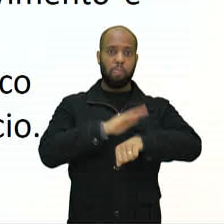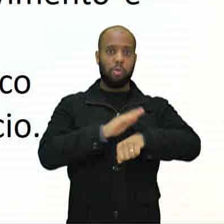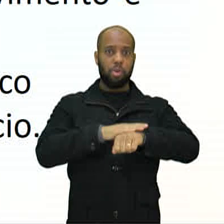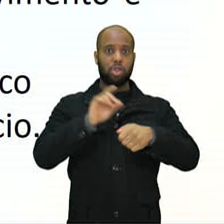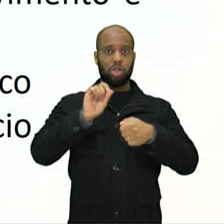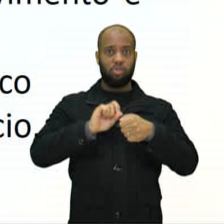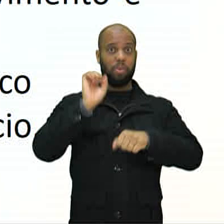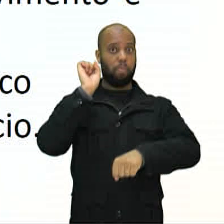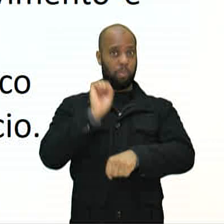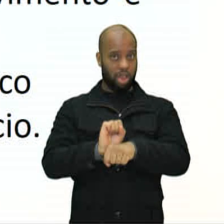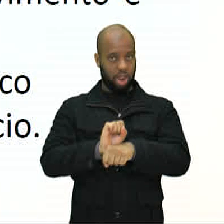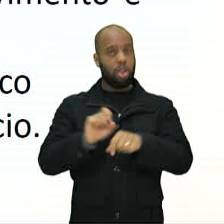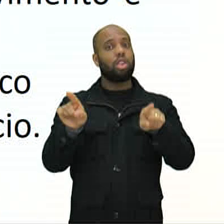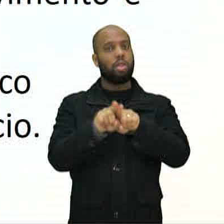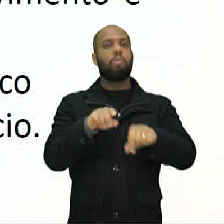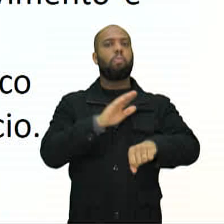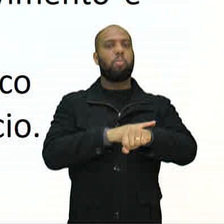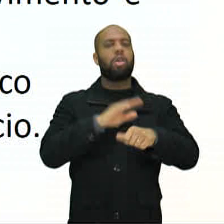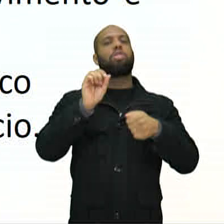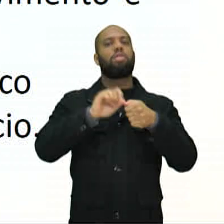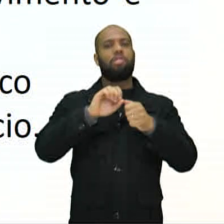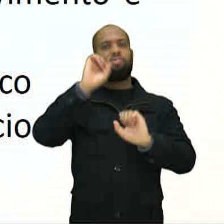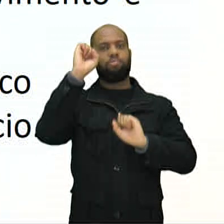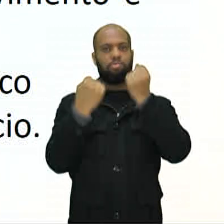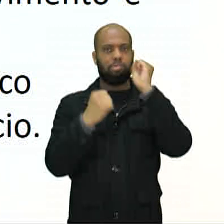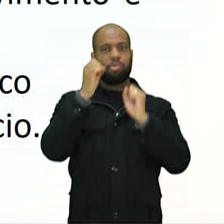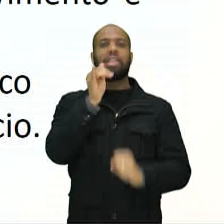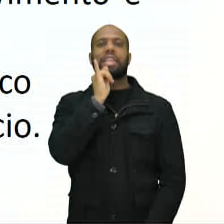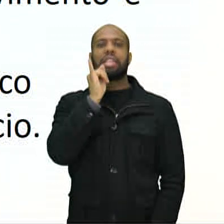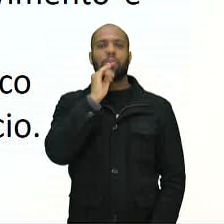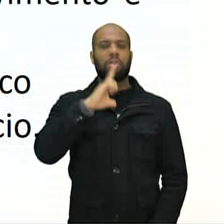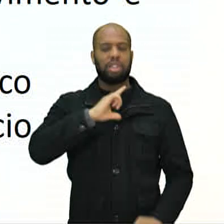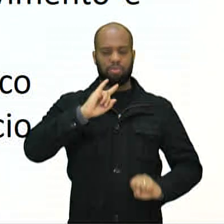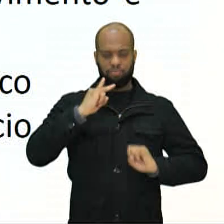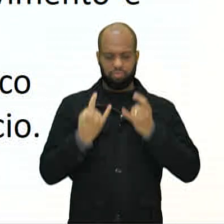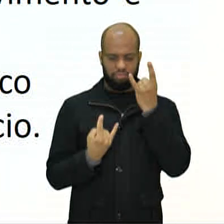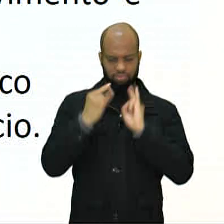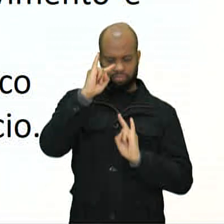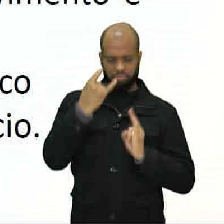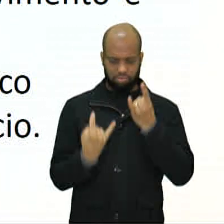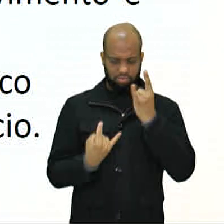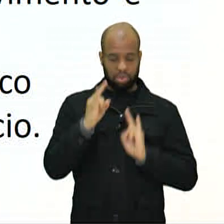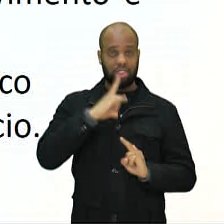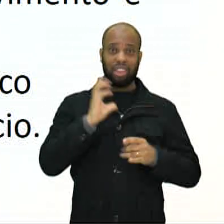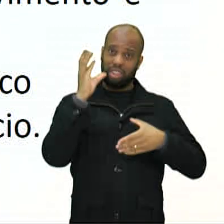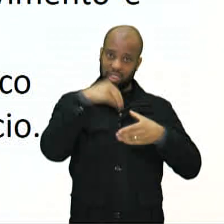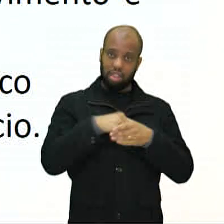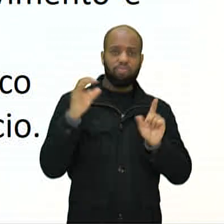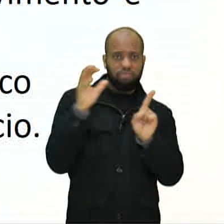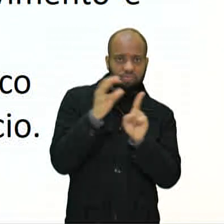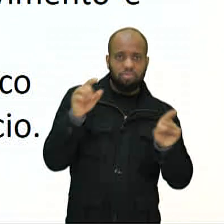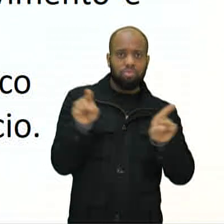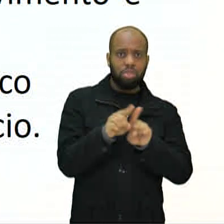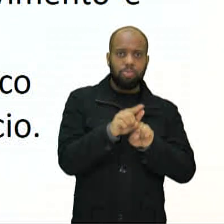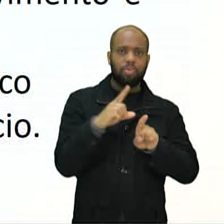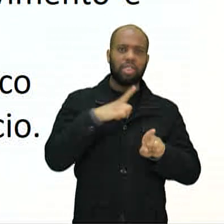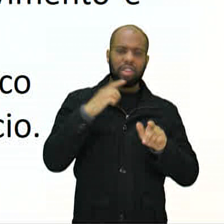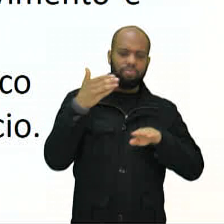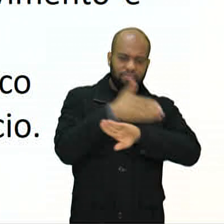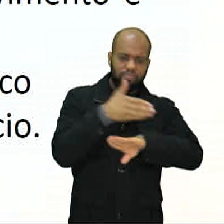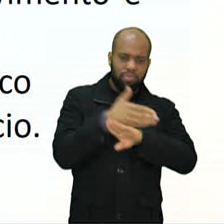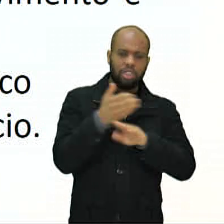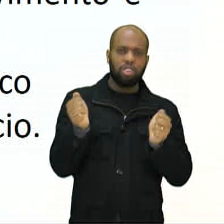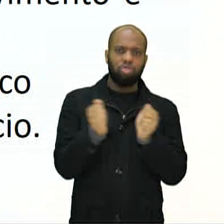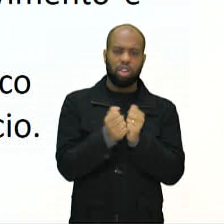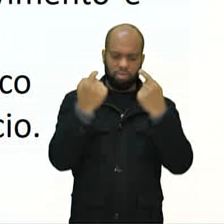de exercício. Um exemplo de hormônio que influencia e que participa aí, do